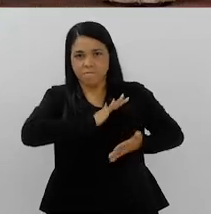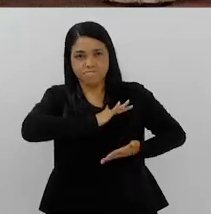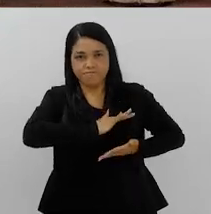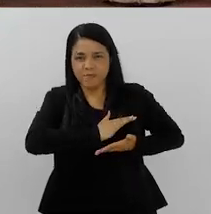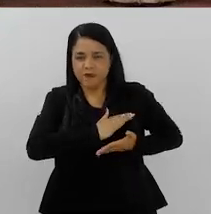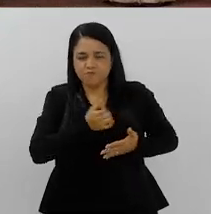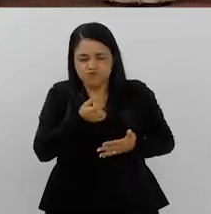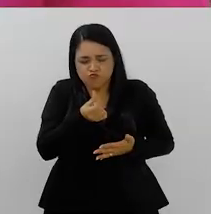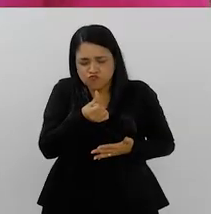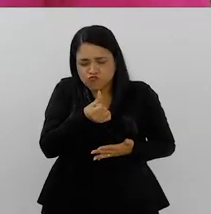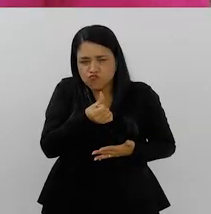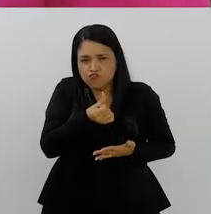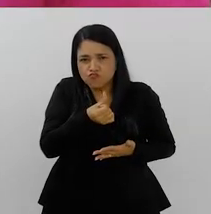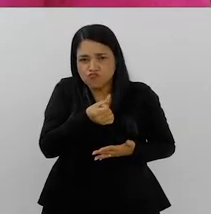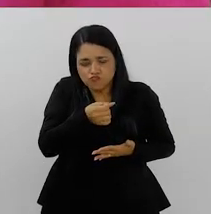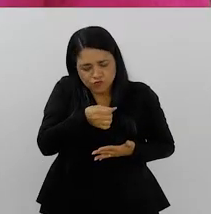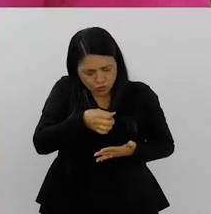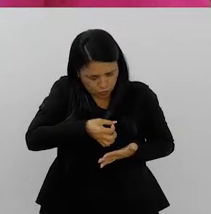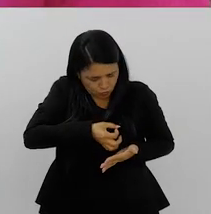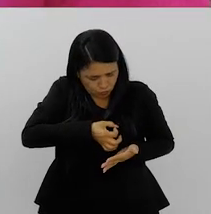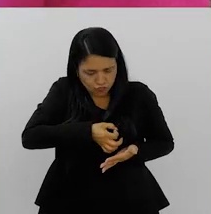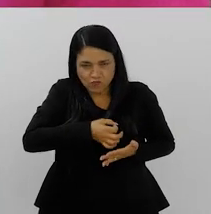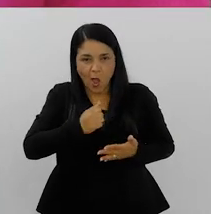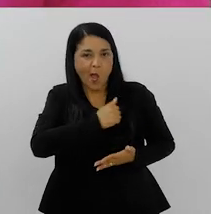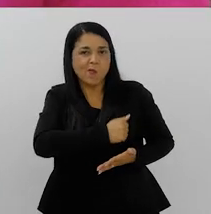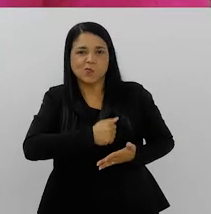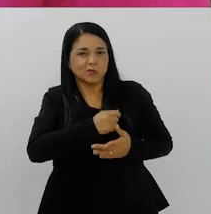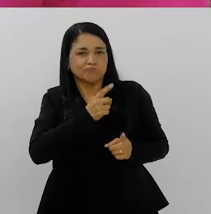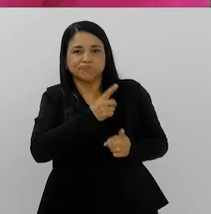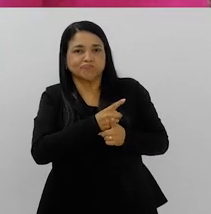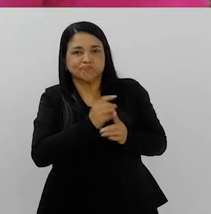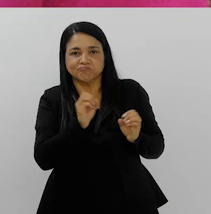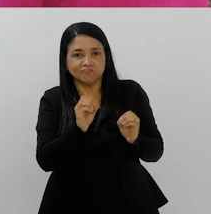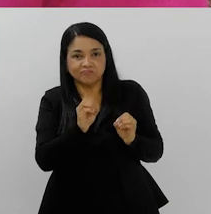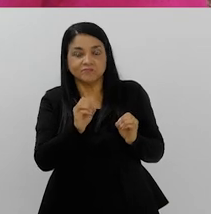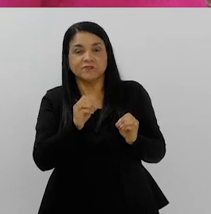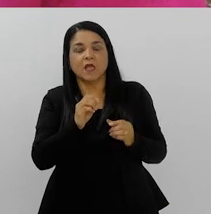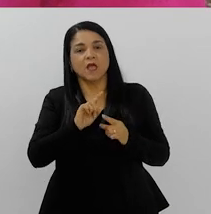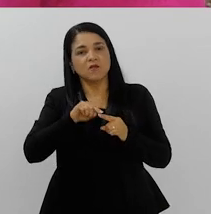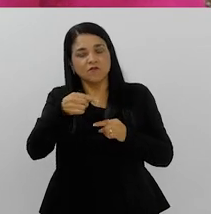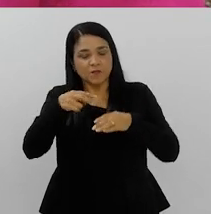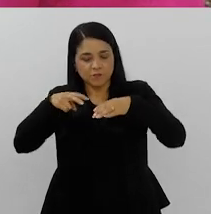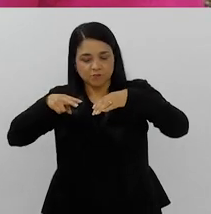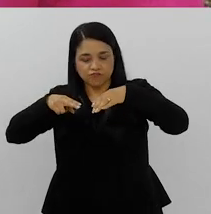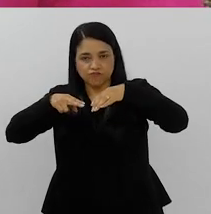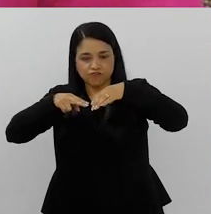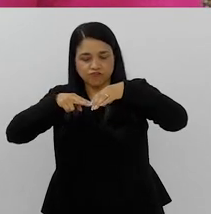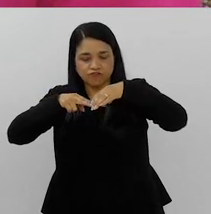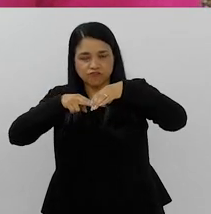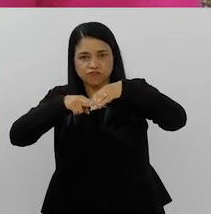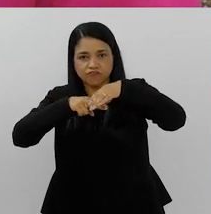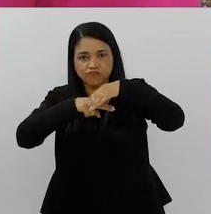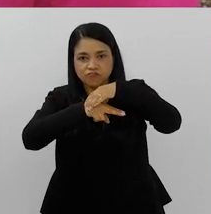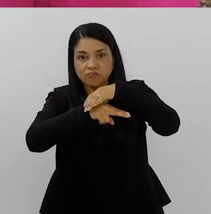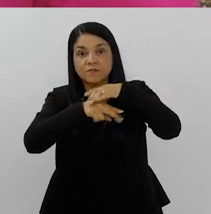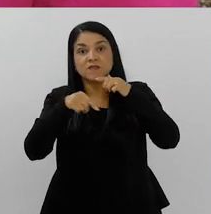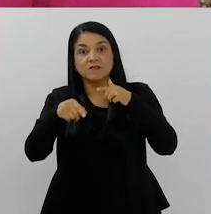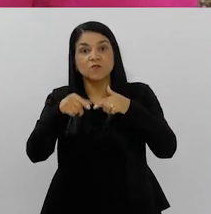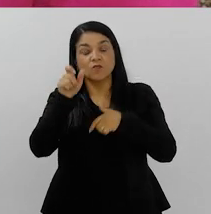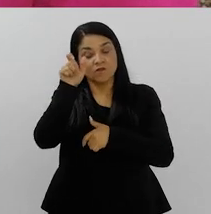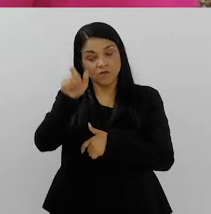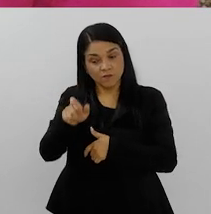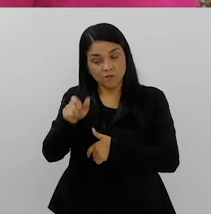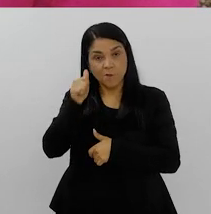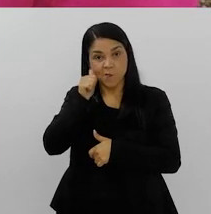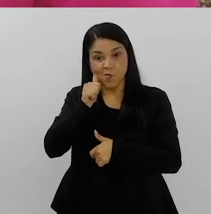e era muito pequeno aí a a ultra não detectava aí eu tive que partir para uma ressonância Mas aí você tá